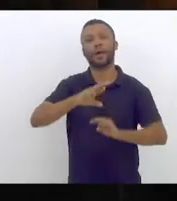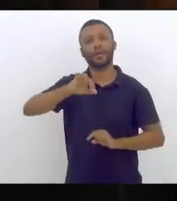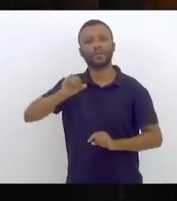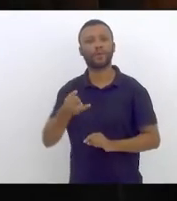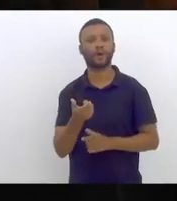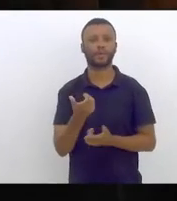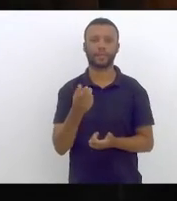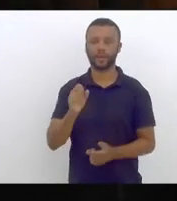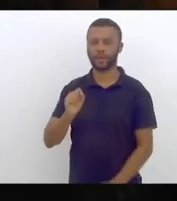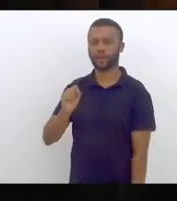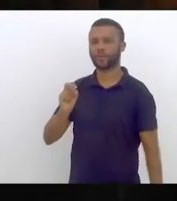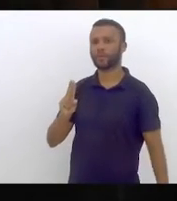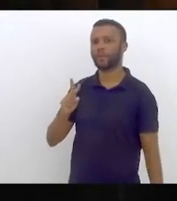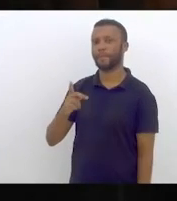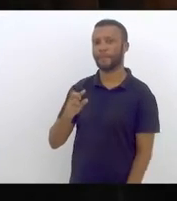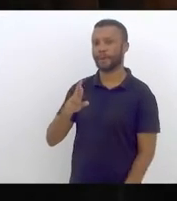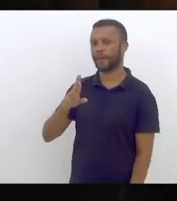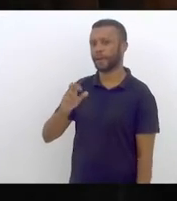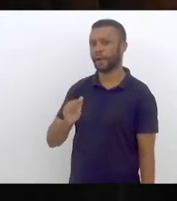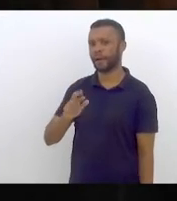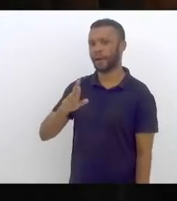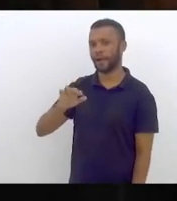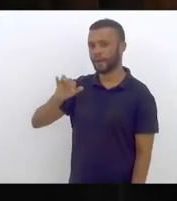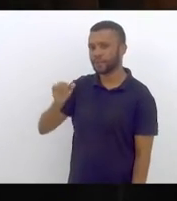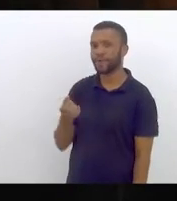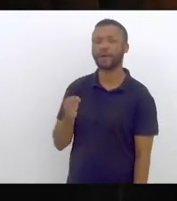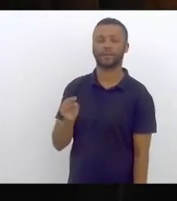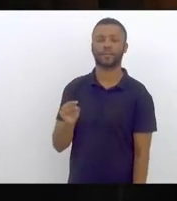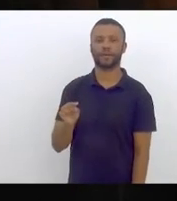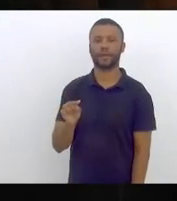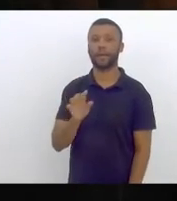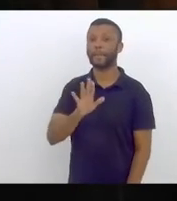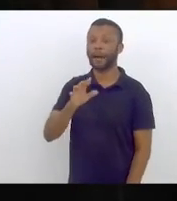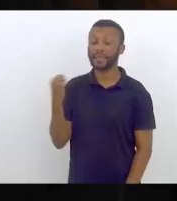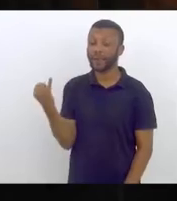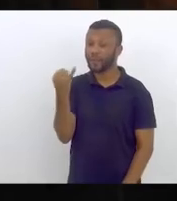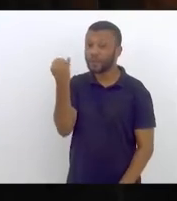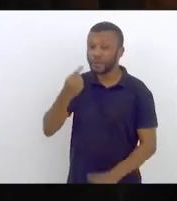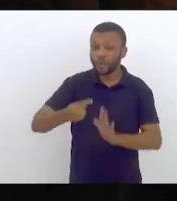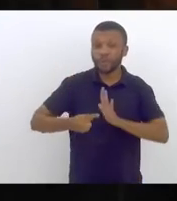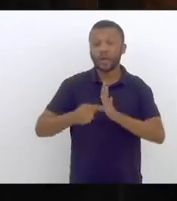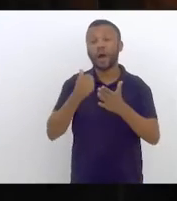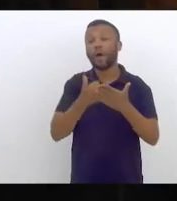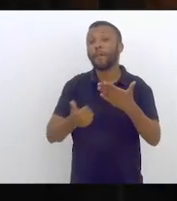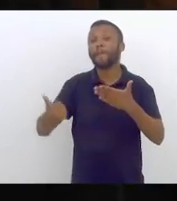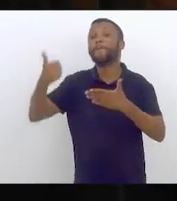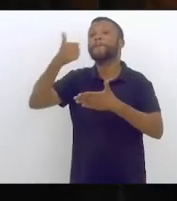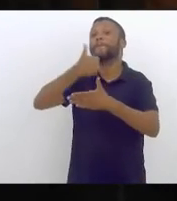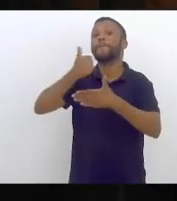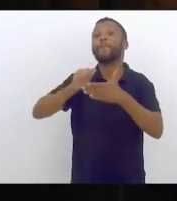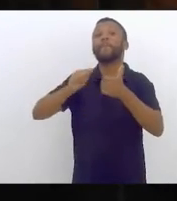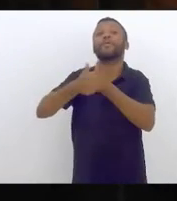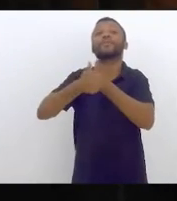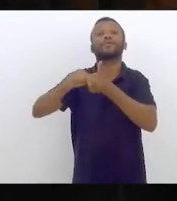a importância e o protagonismo dessa casa em estabelecer o maior programa